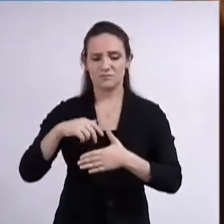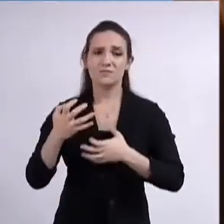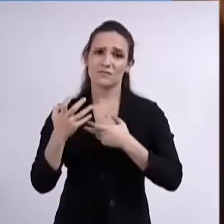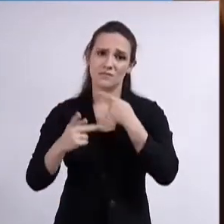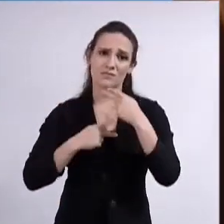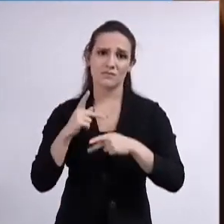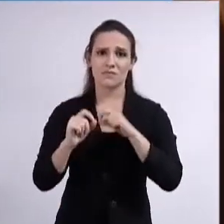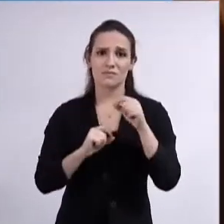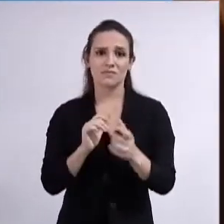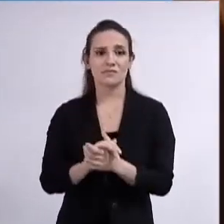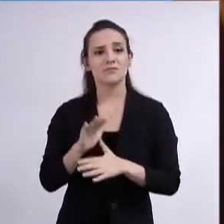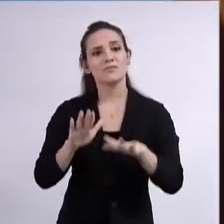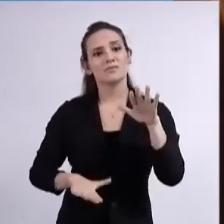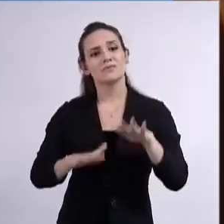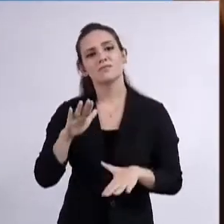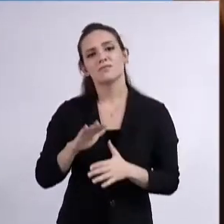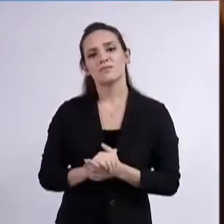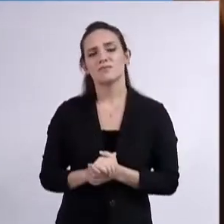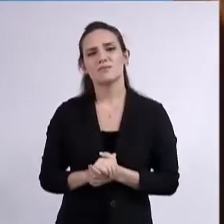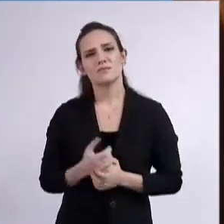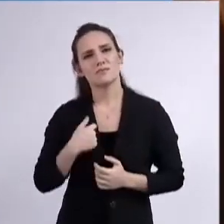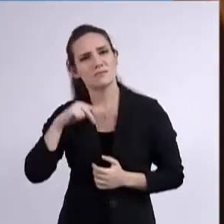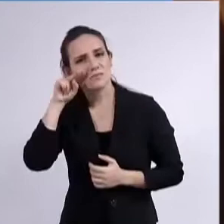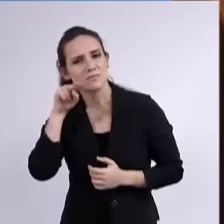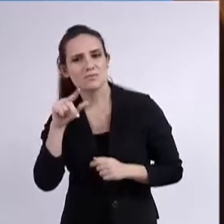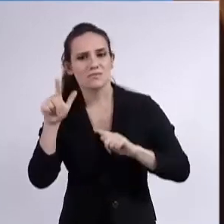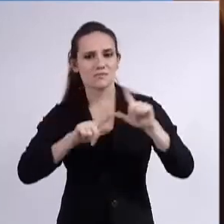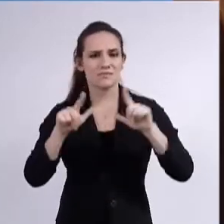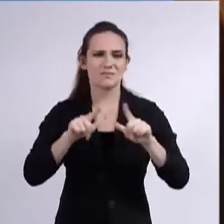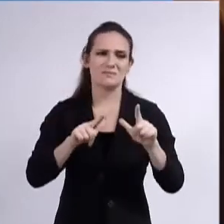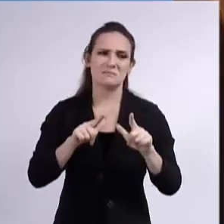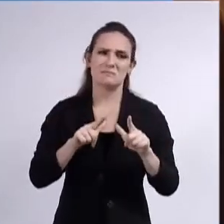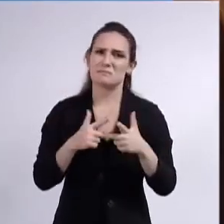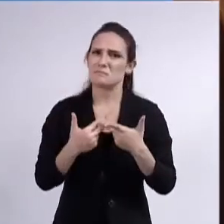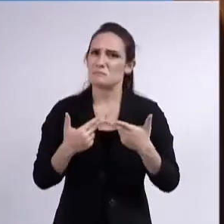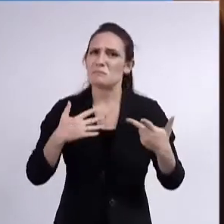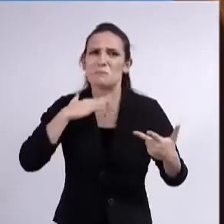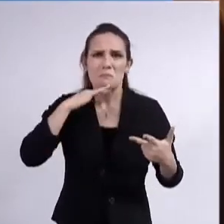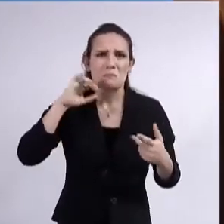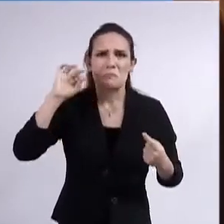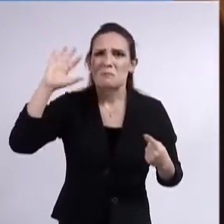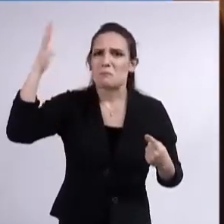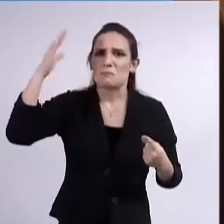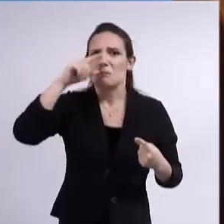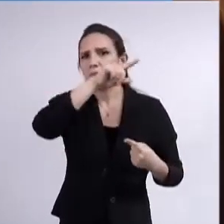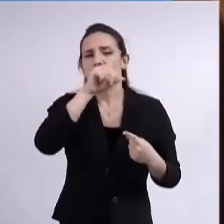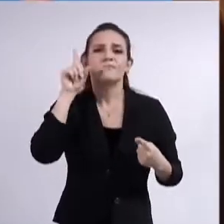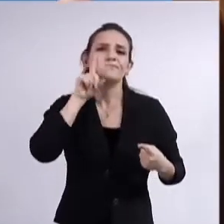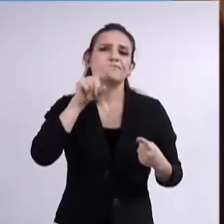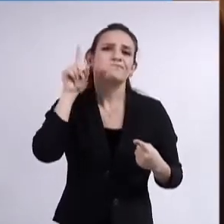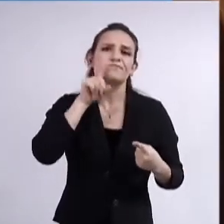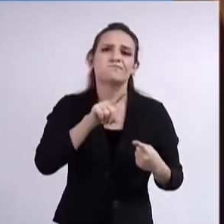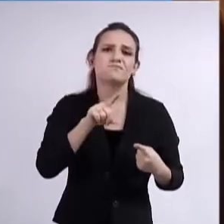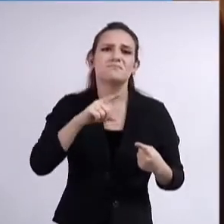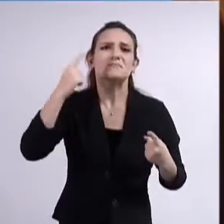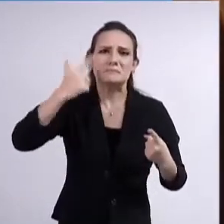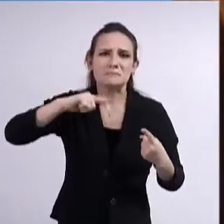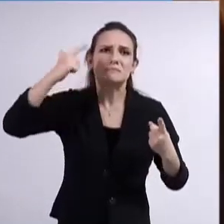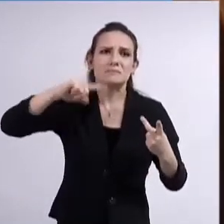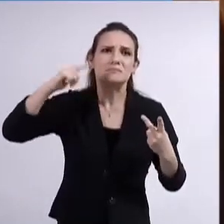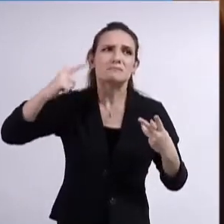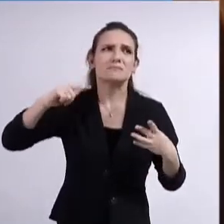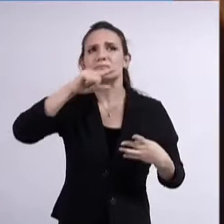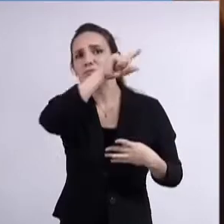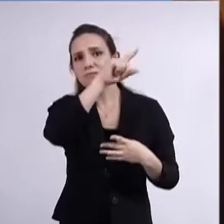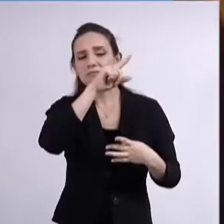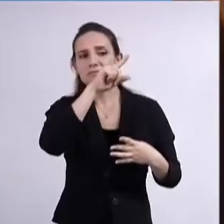para dizer o seguinte: às vezes a gente vê esse tipo de atrocidade acontecendo nos Estados Unidos, né, isso recorrente, e a